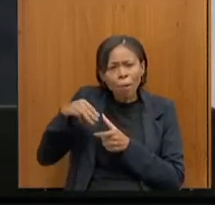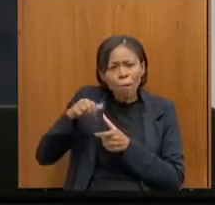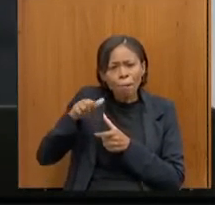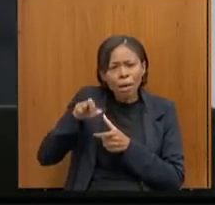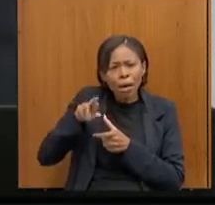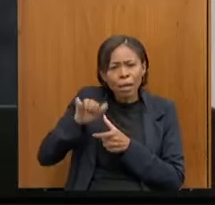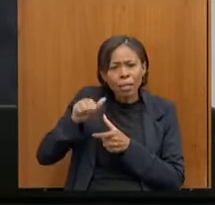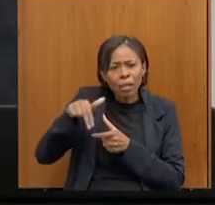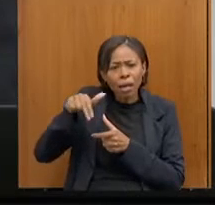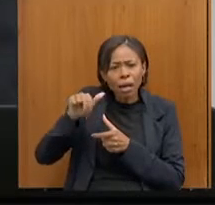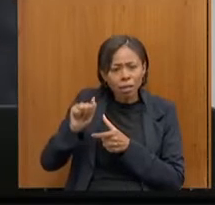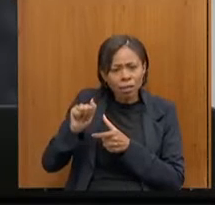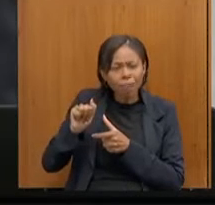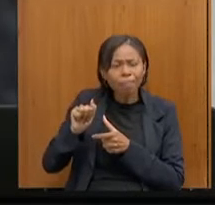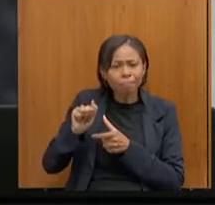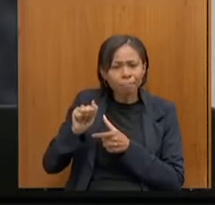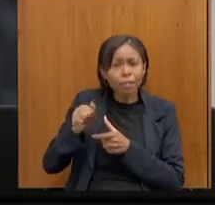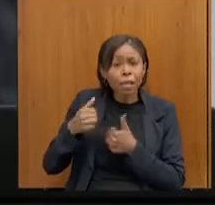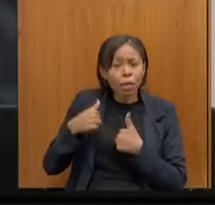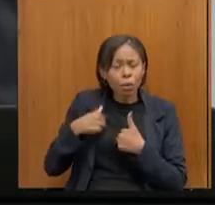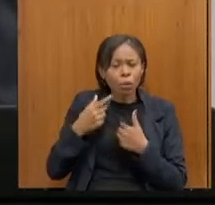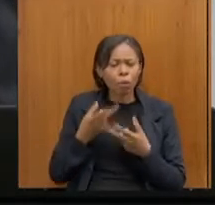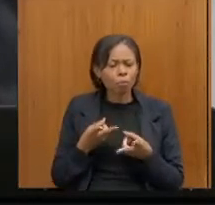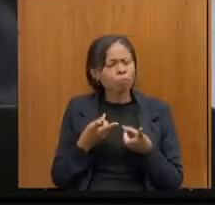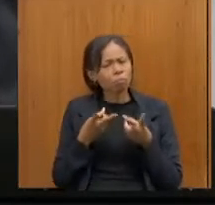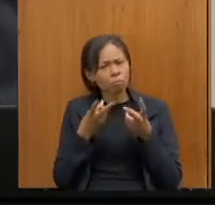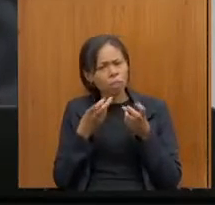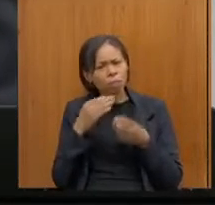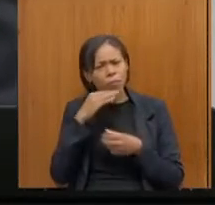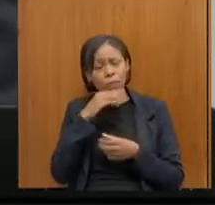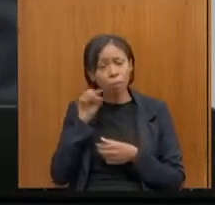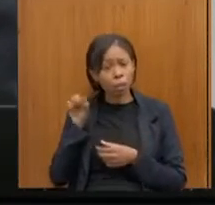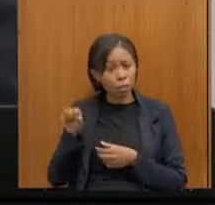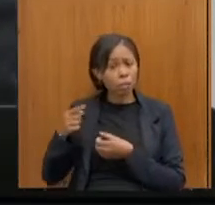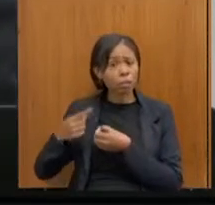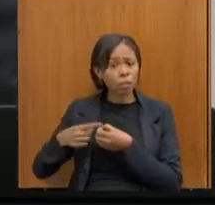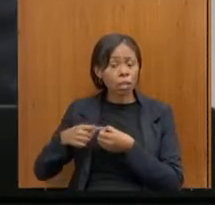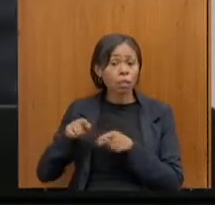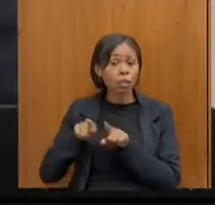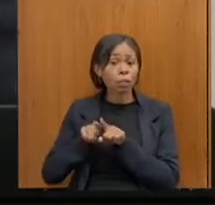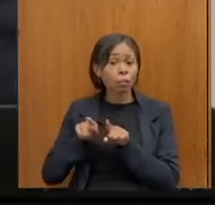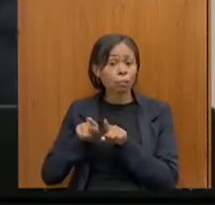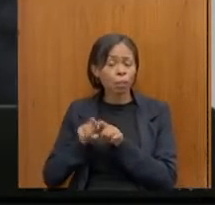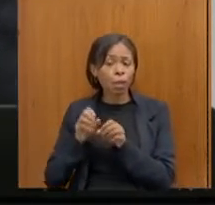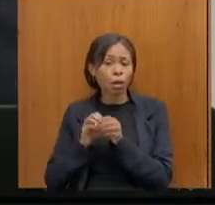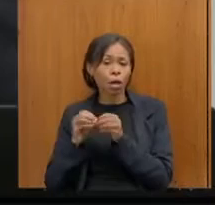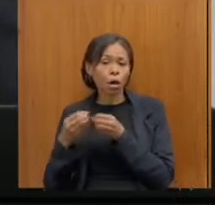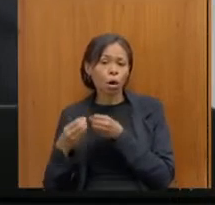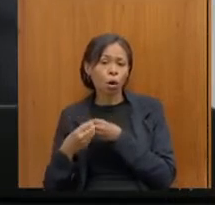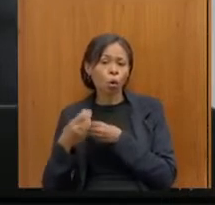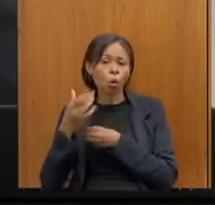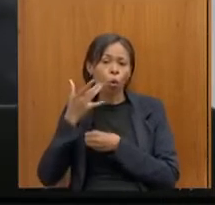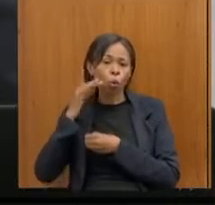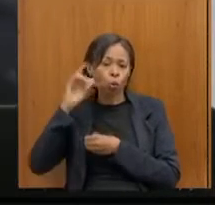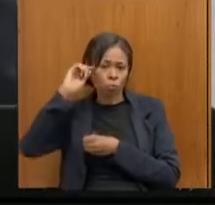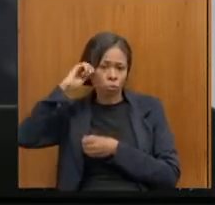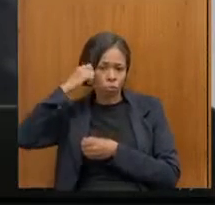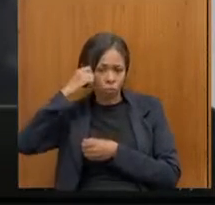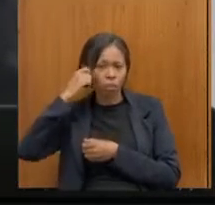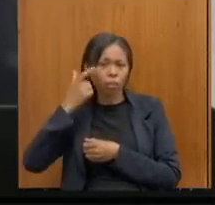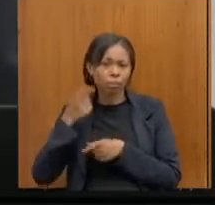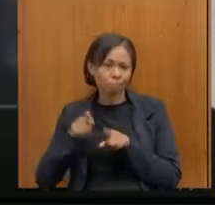Mariana eu pude perceber e percebo também no dia a dia de Mariana Ouro Preto que faz parte da região dos Inconfidentes que nós precisamos